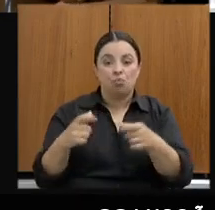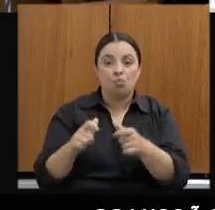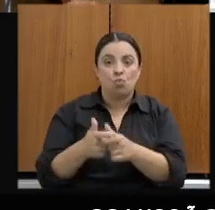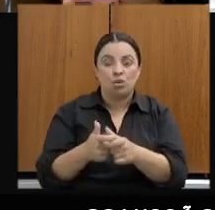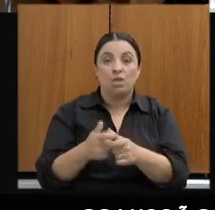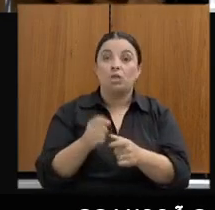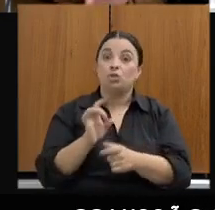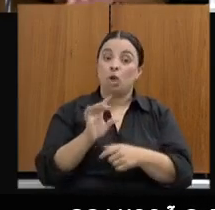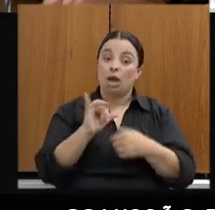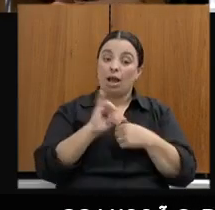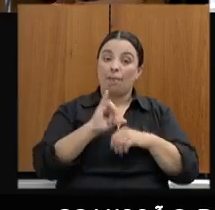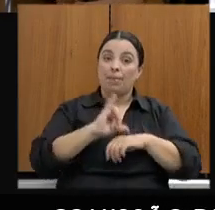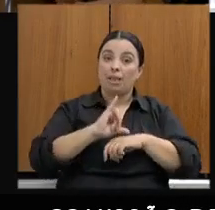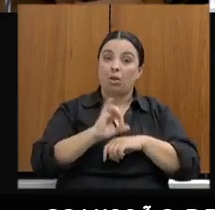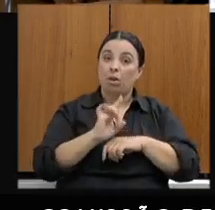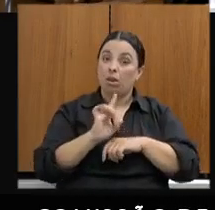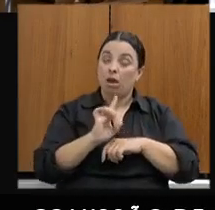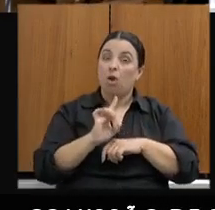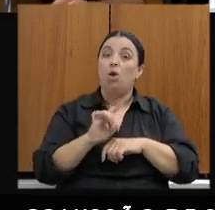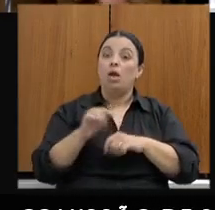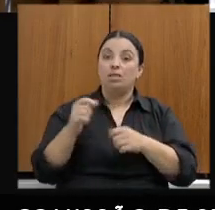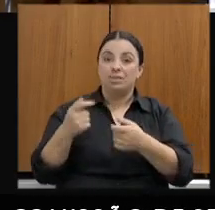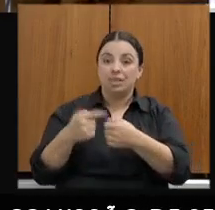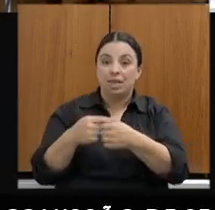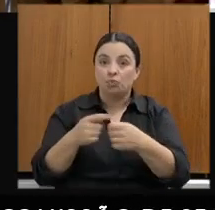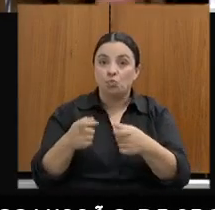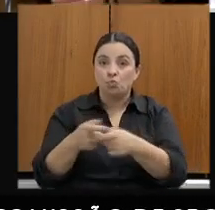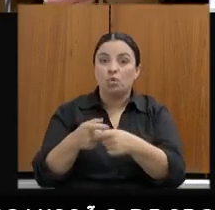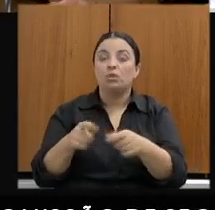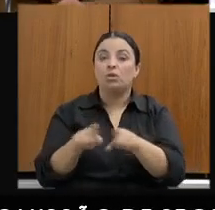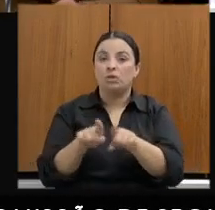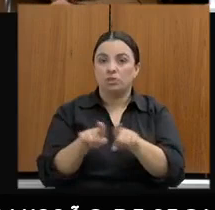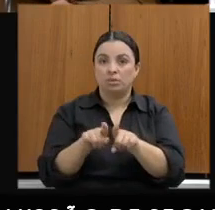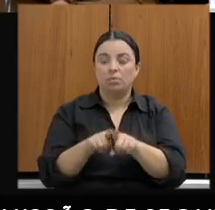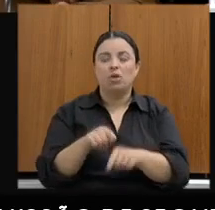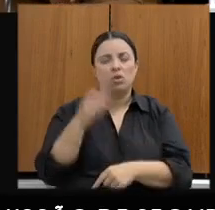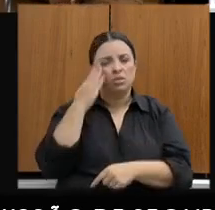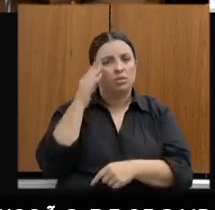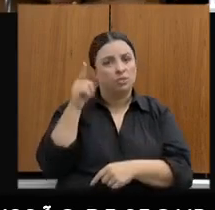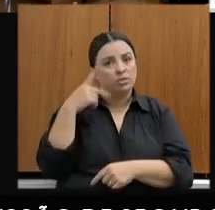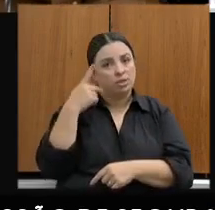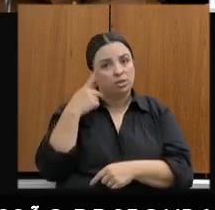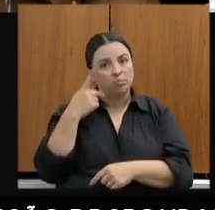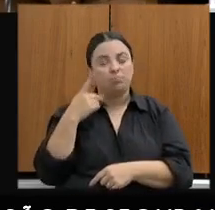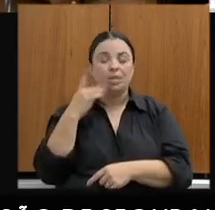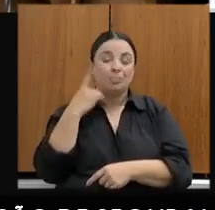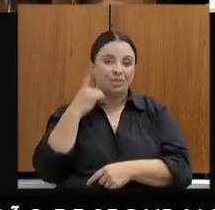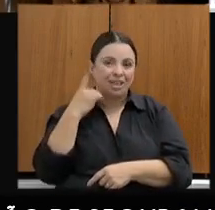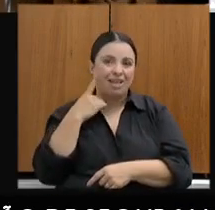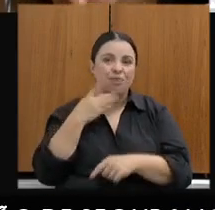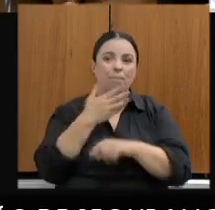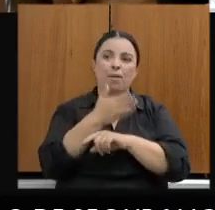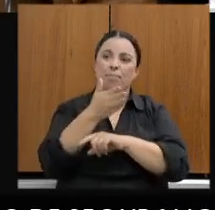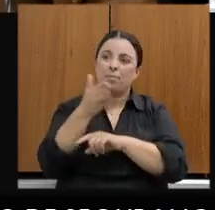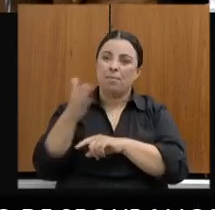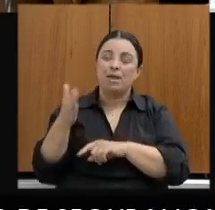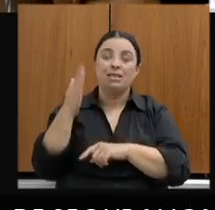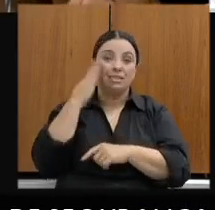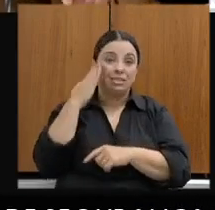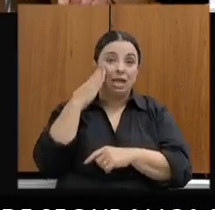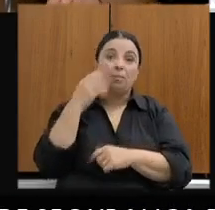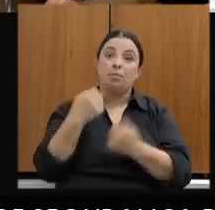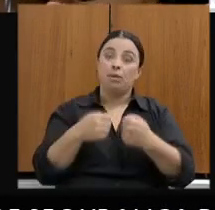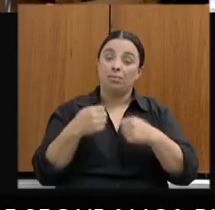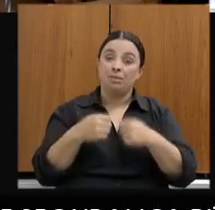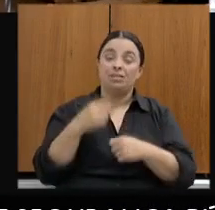grandes cidades nós estamos indo para cidades menores eu sei que muitos dos Senhores rodam no interior e sabe das demandas e vão ver nossas viaturas né